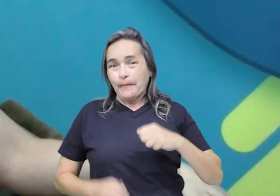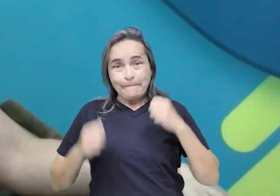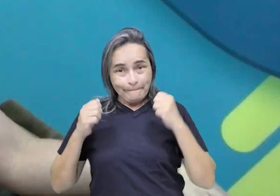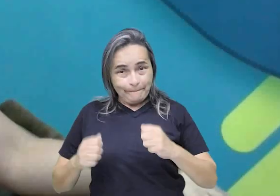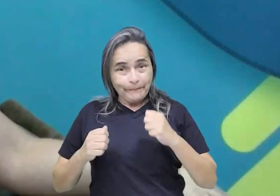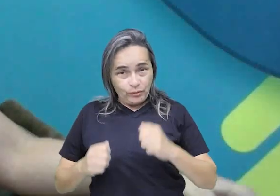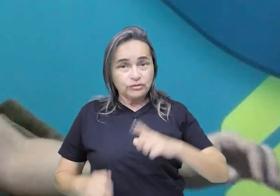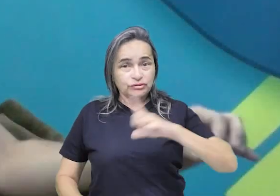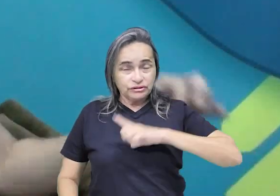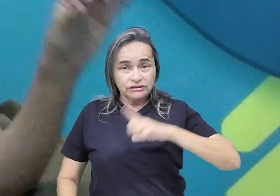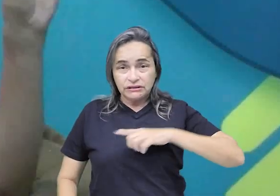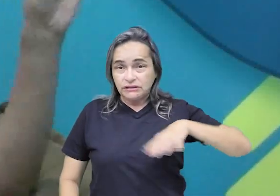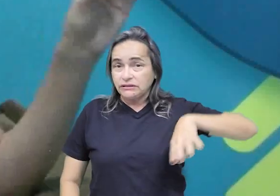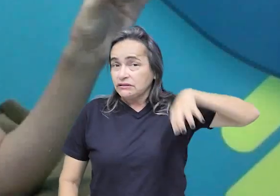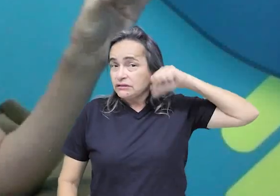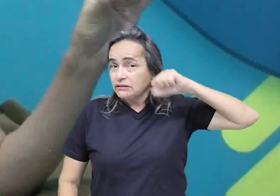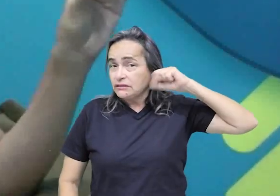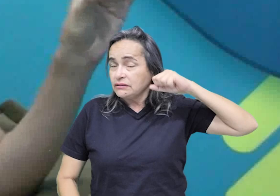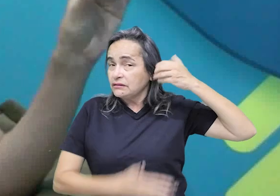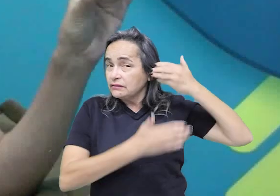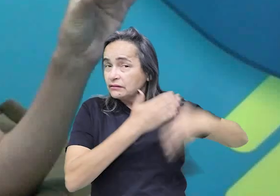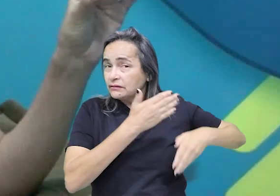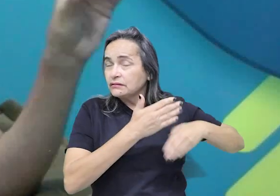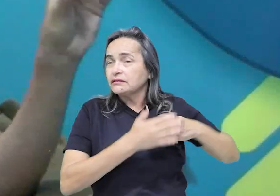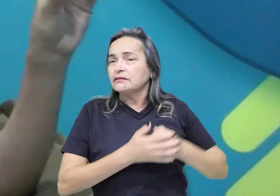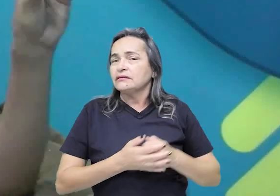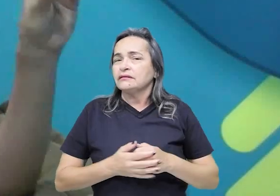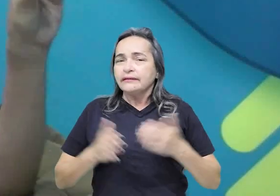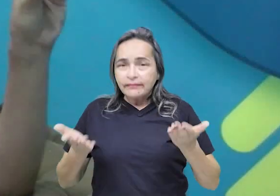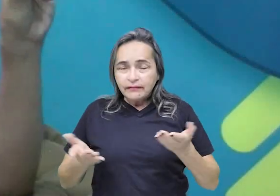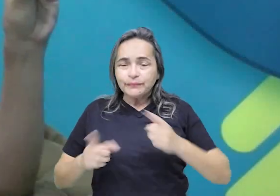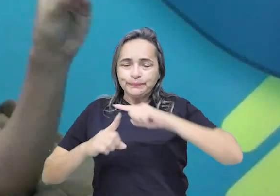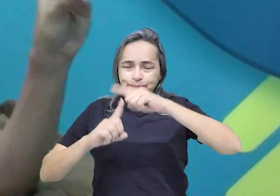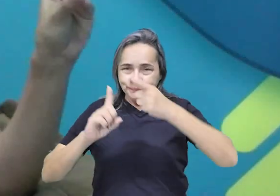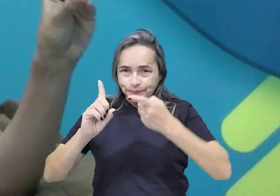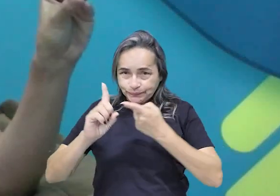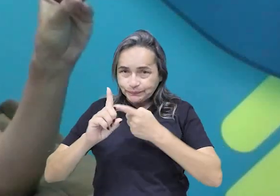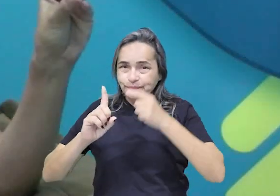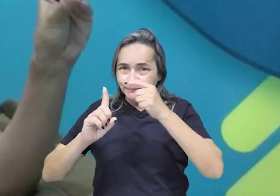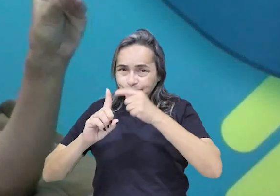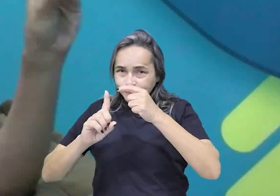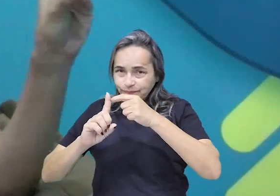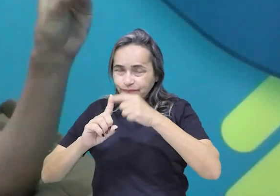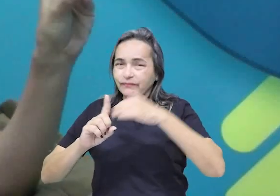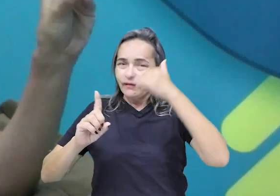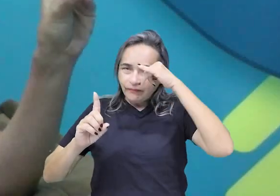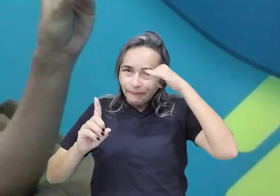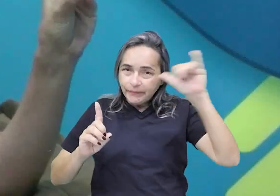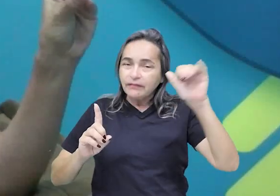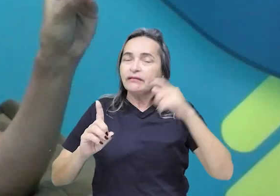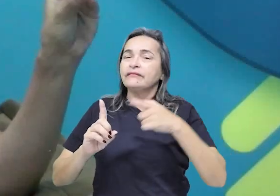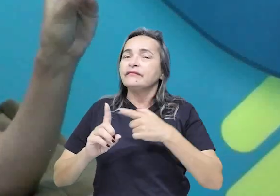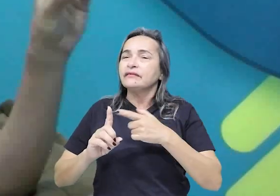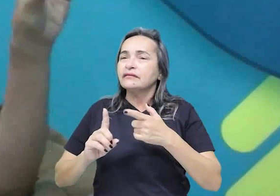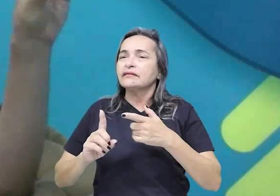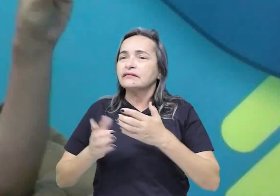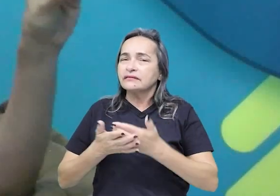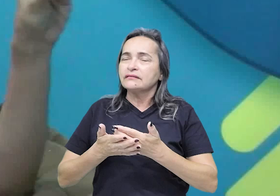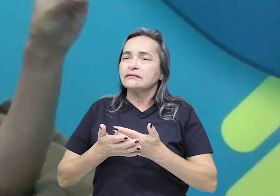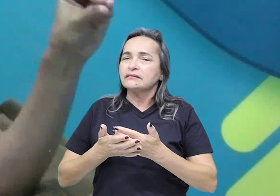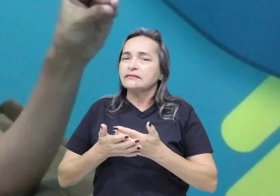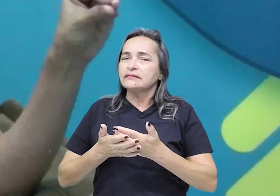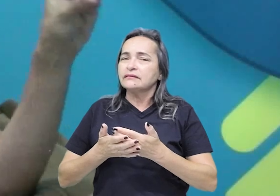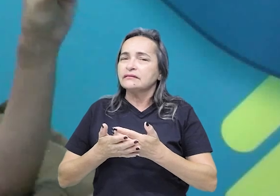tá? Inclusive, a gente na gestação, é muito interessante, a gente entra com muita prevenção na questão da gestação.